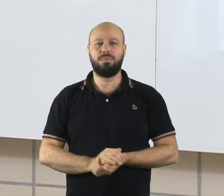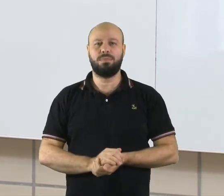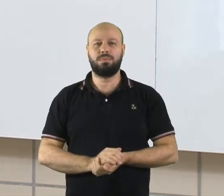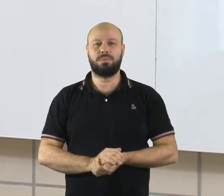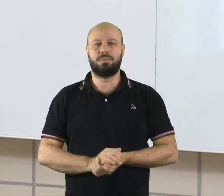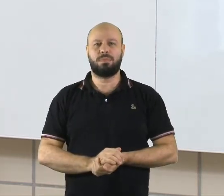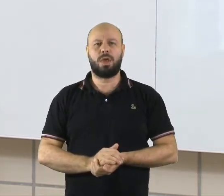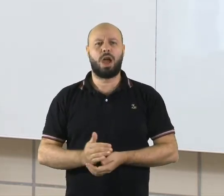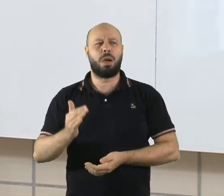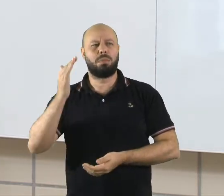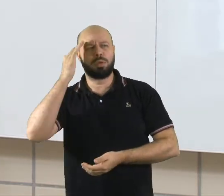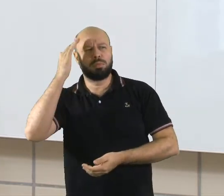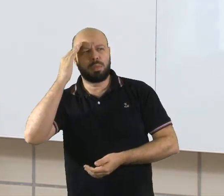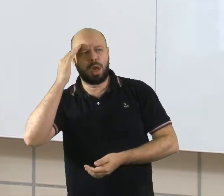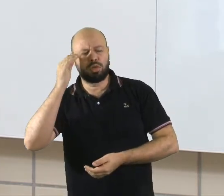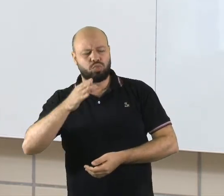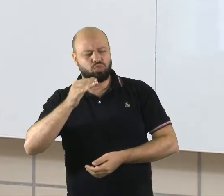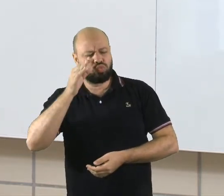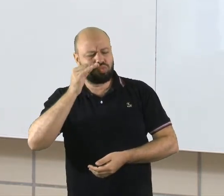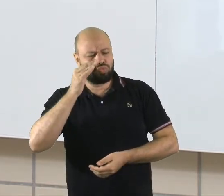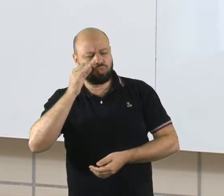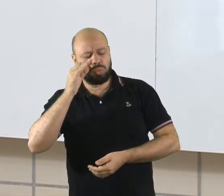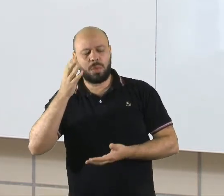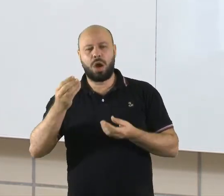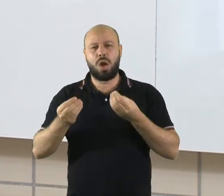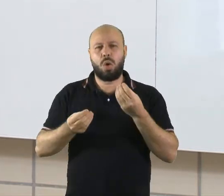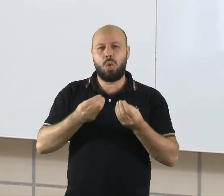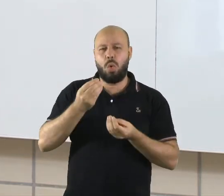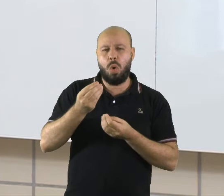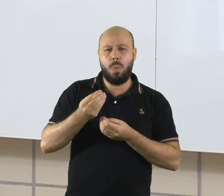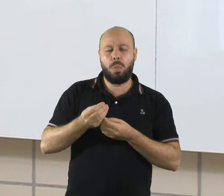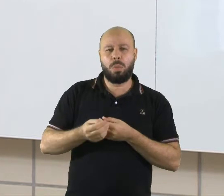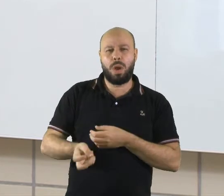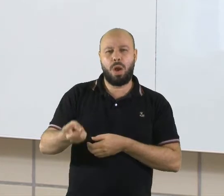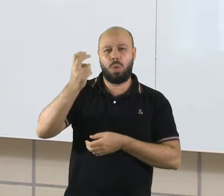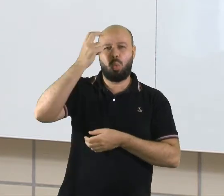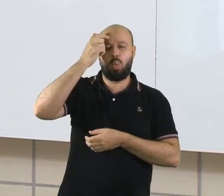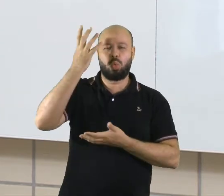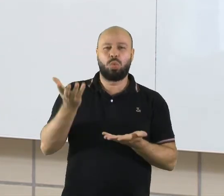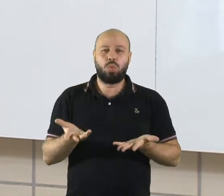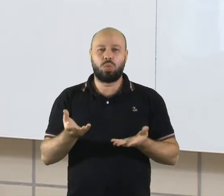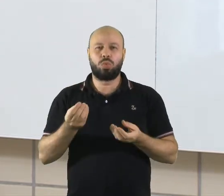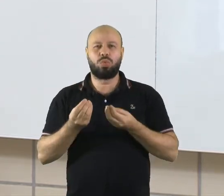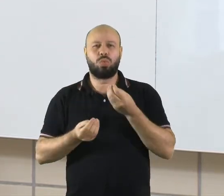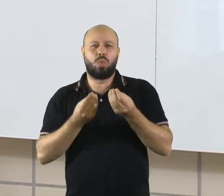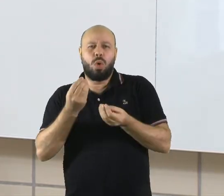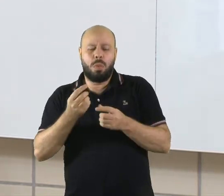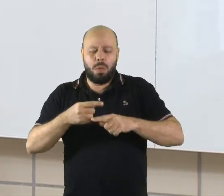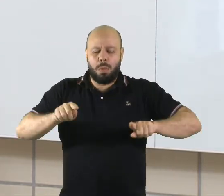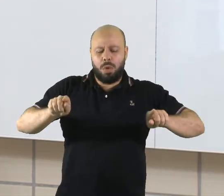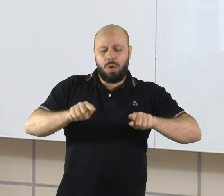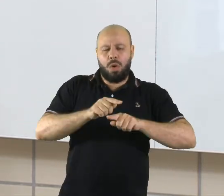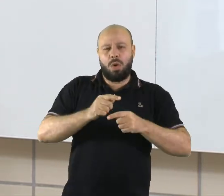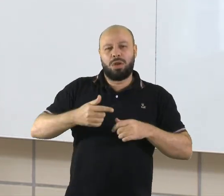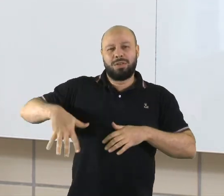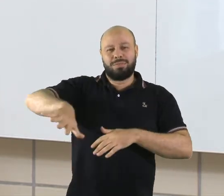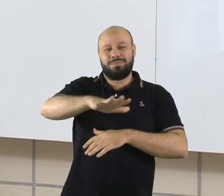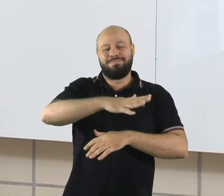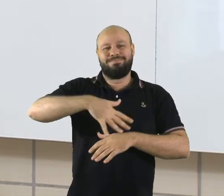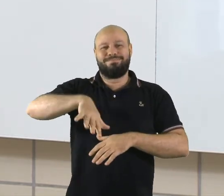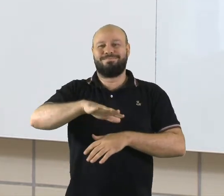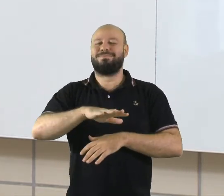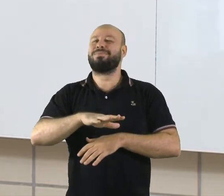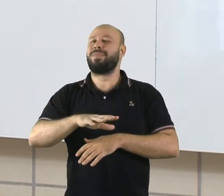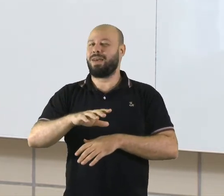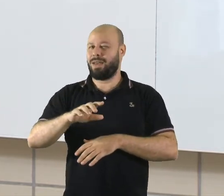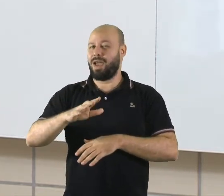principais curiosidades? Como é a nossa cultura? Como é a nossa música regional, que nós ainda vamos